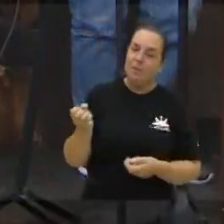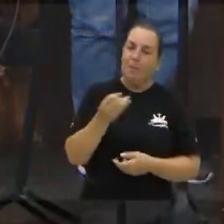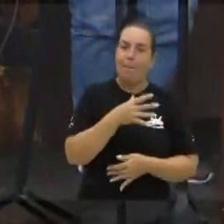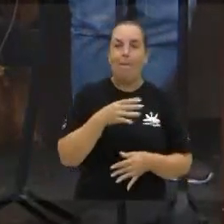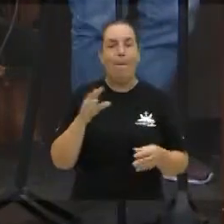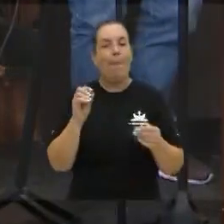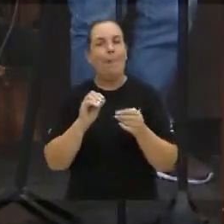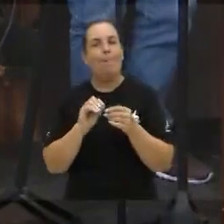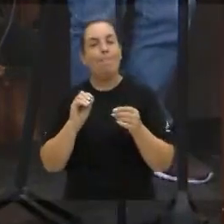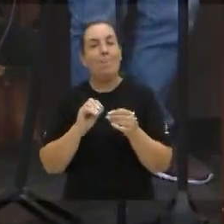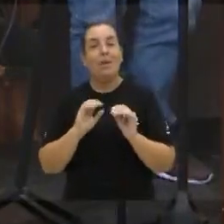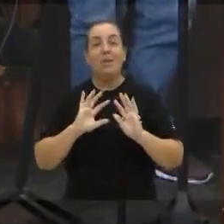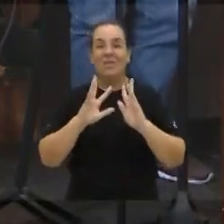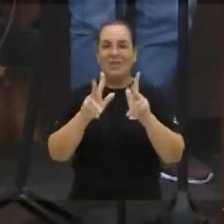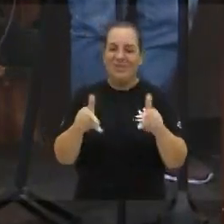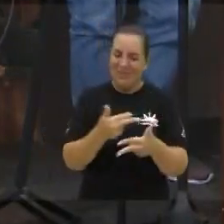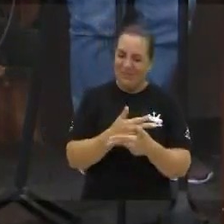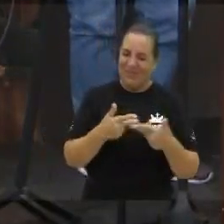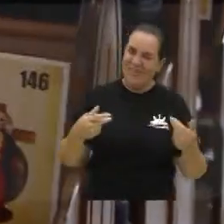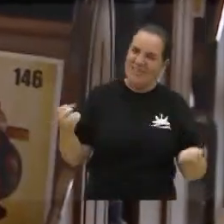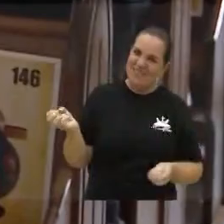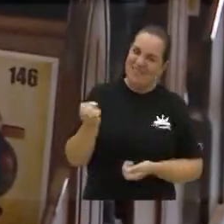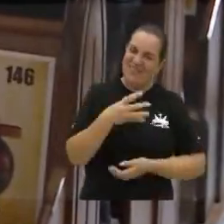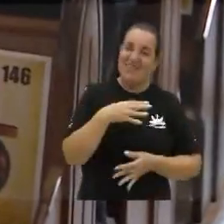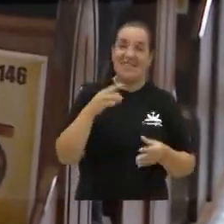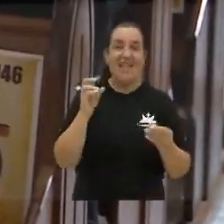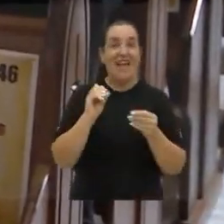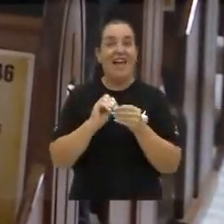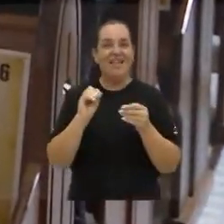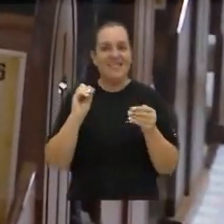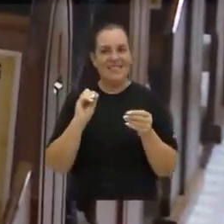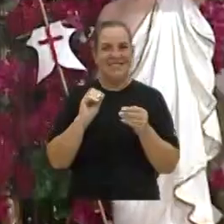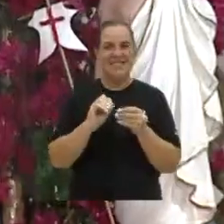todas as coisas, que faço nova todas as